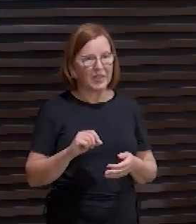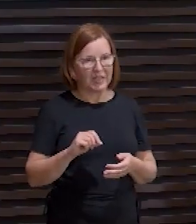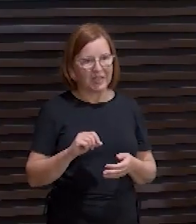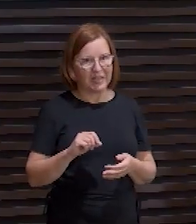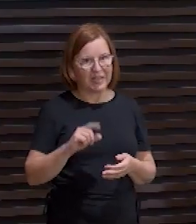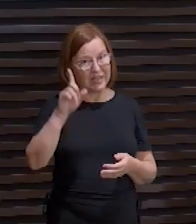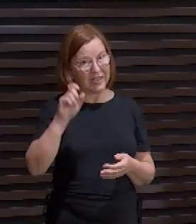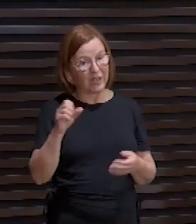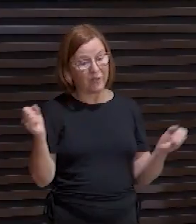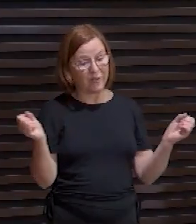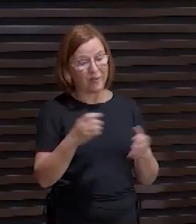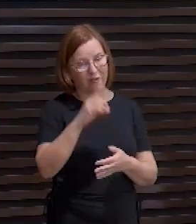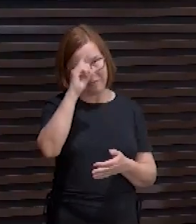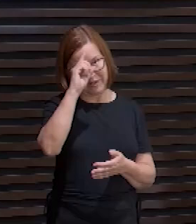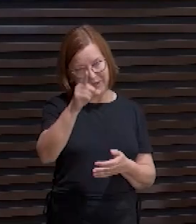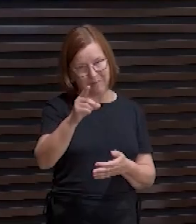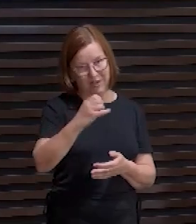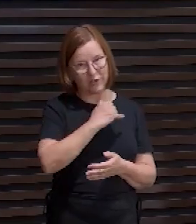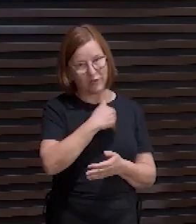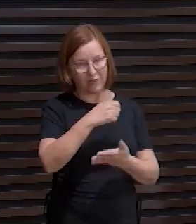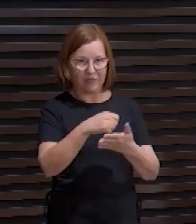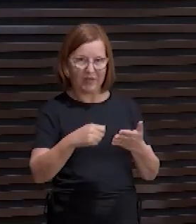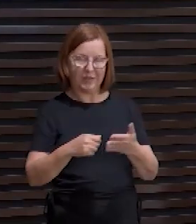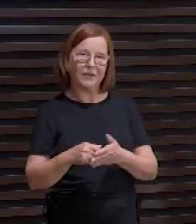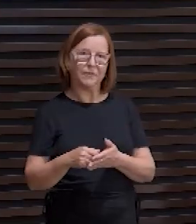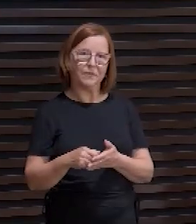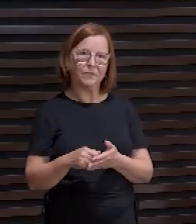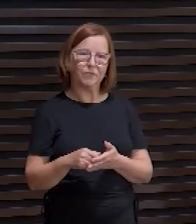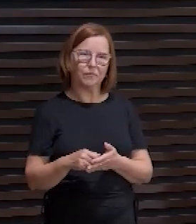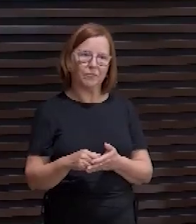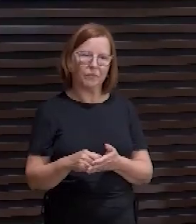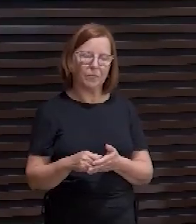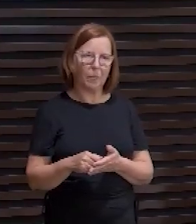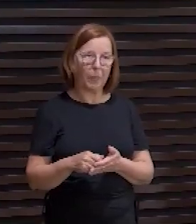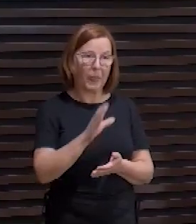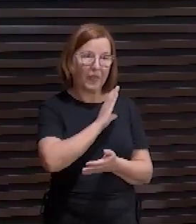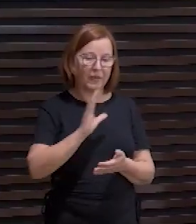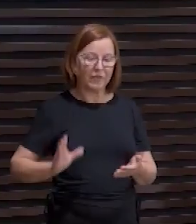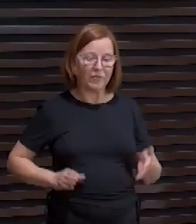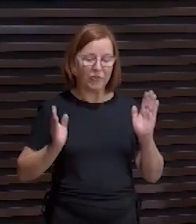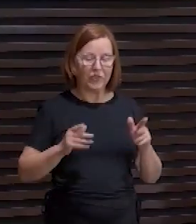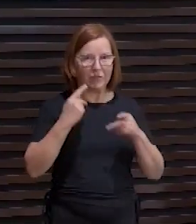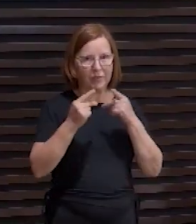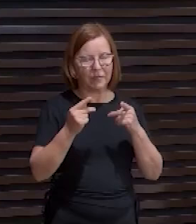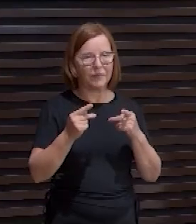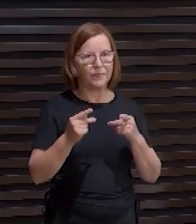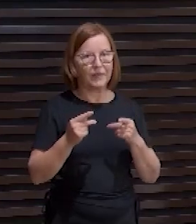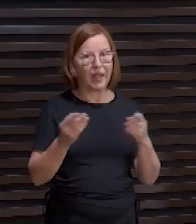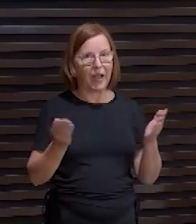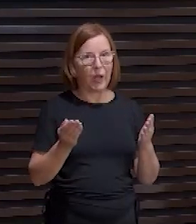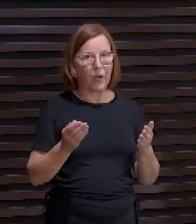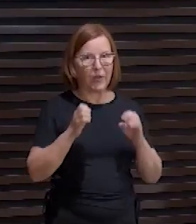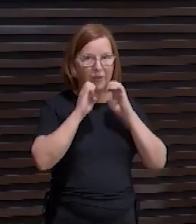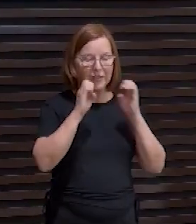vai falar? Ele remete ao novo mandamento que Cristo mesmo disse. Abra sua Bíblia em João, Evangelho agora,